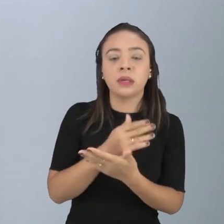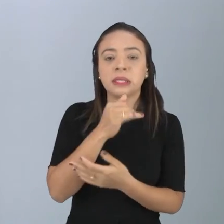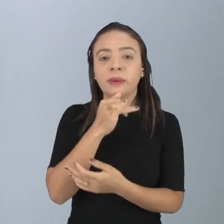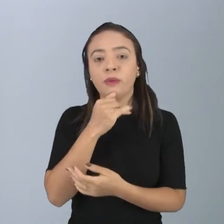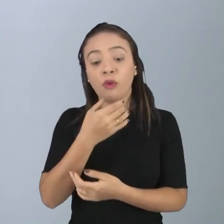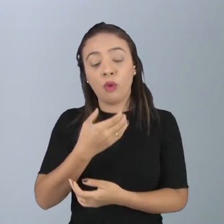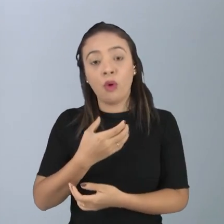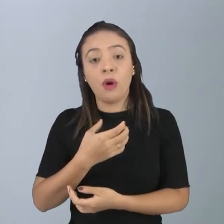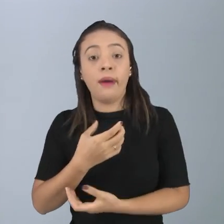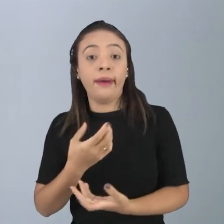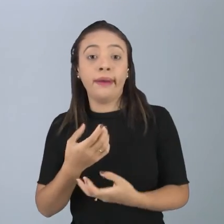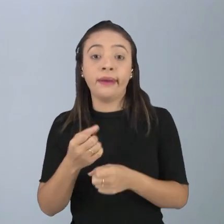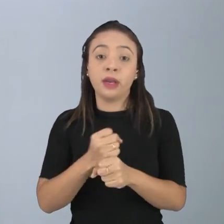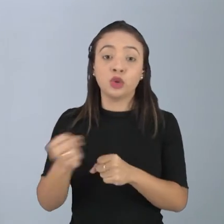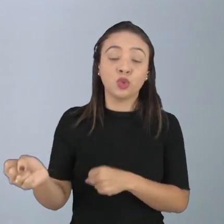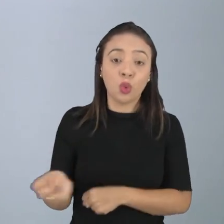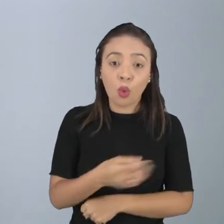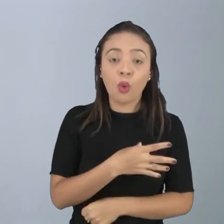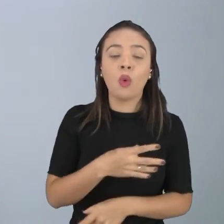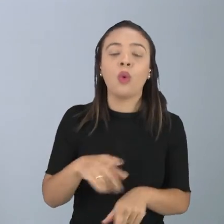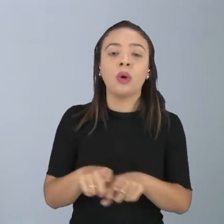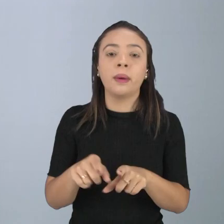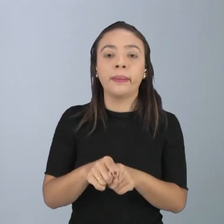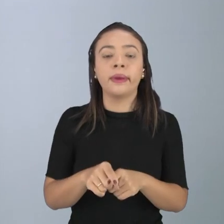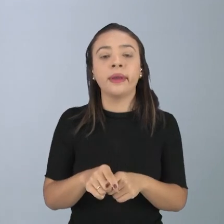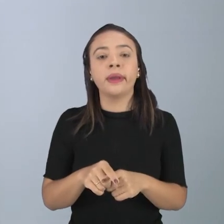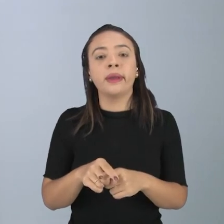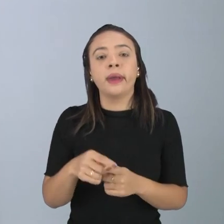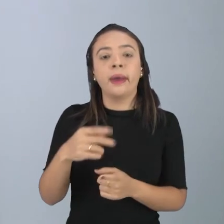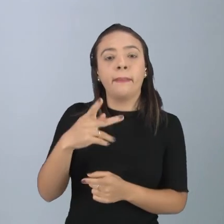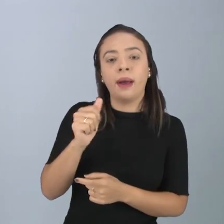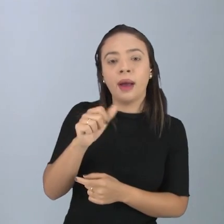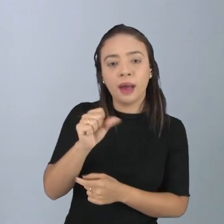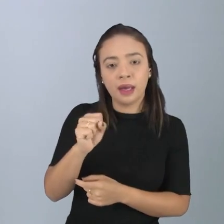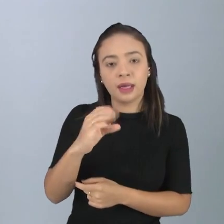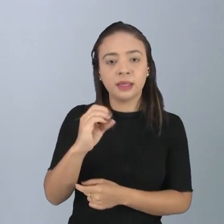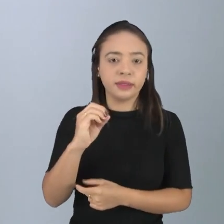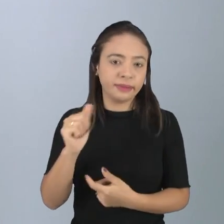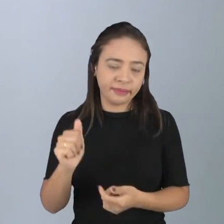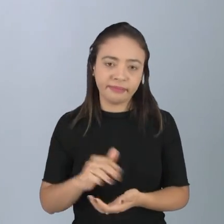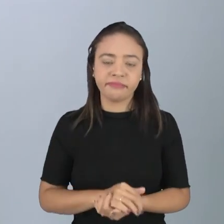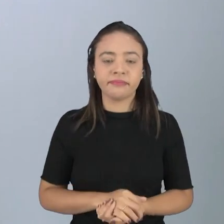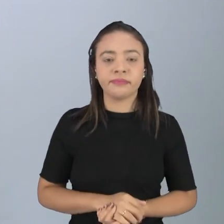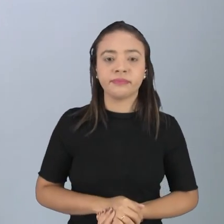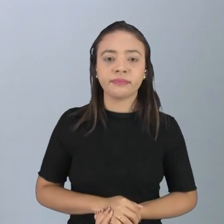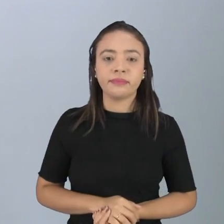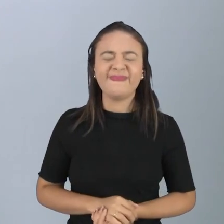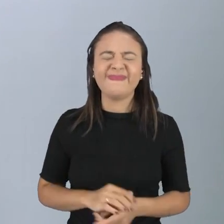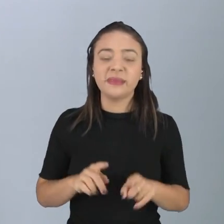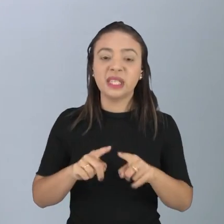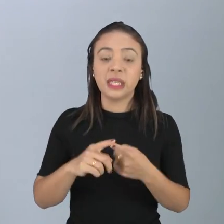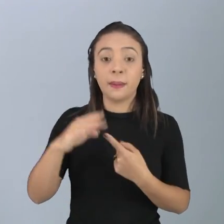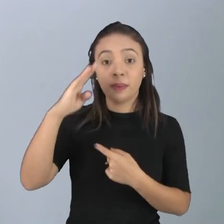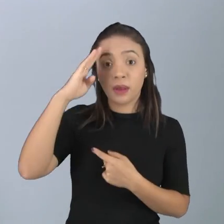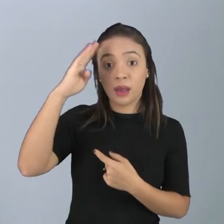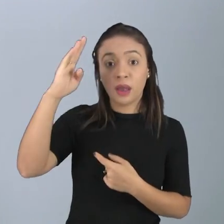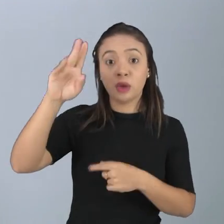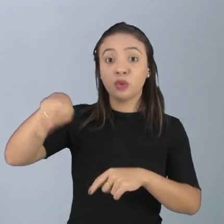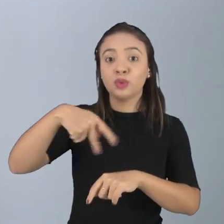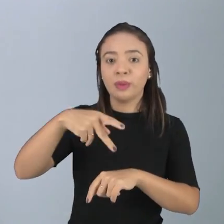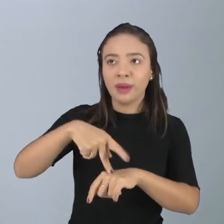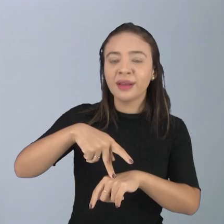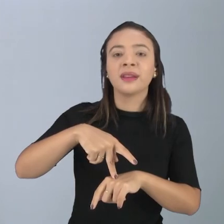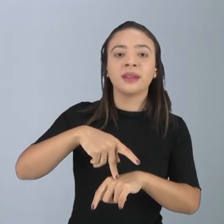Novo, Páscoa, porque essas são celebrações mundiais. Mas falamos um pouquinho especificamente sobre as dos países, né, como a festa do